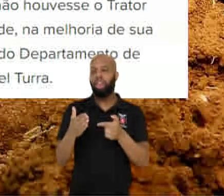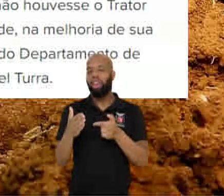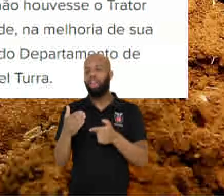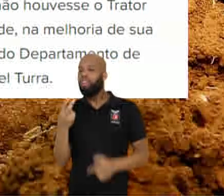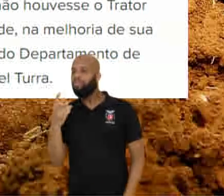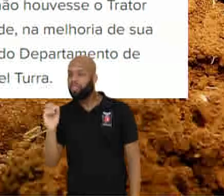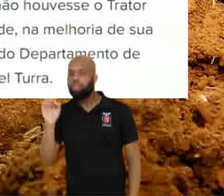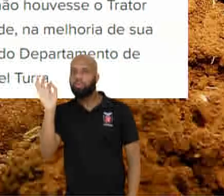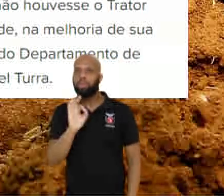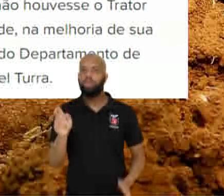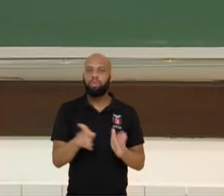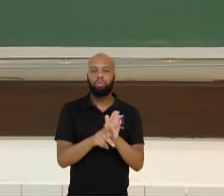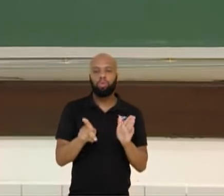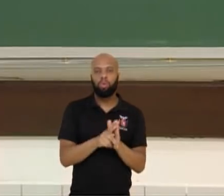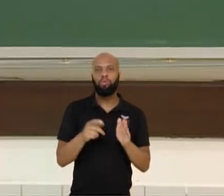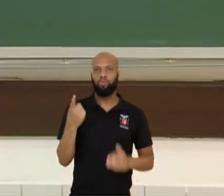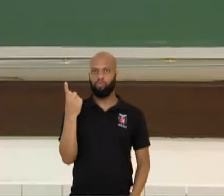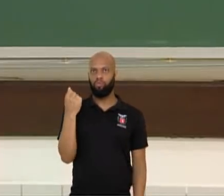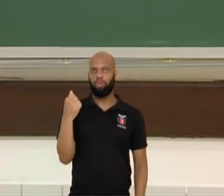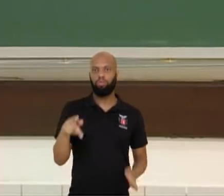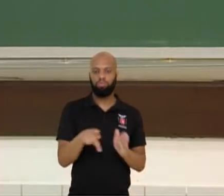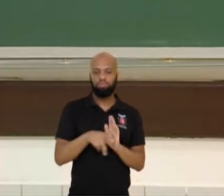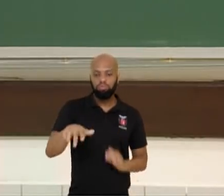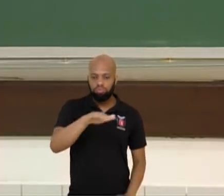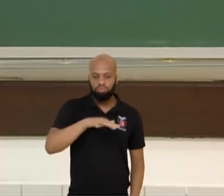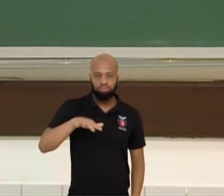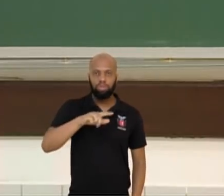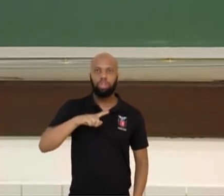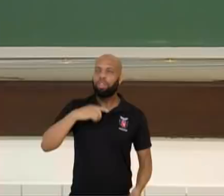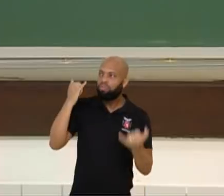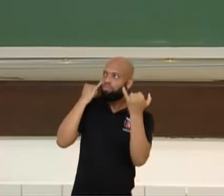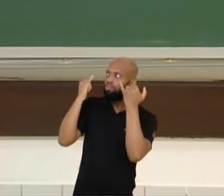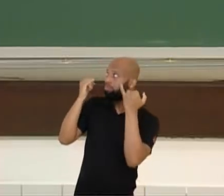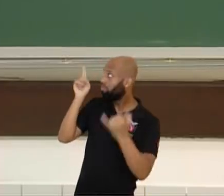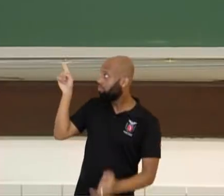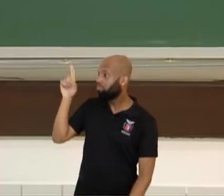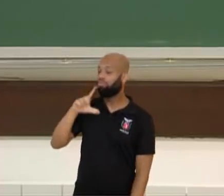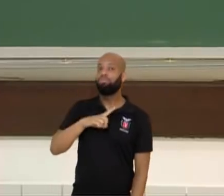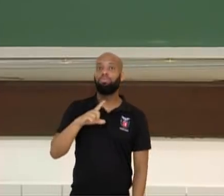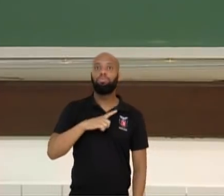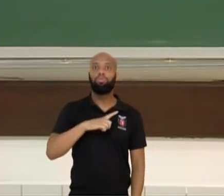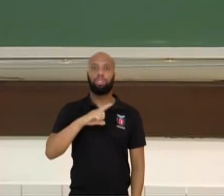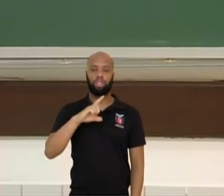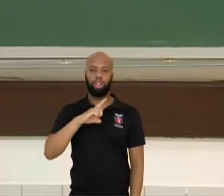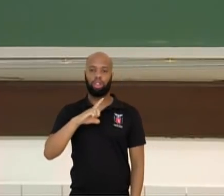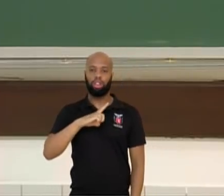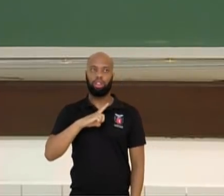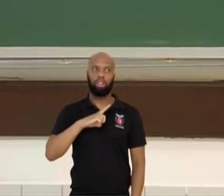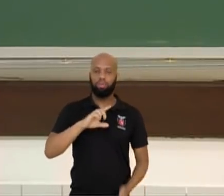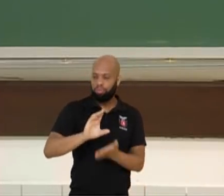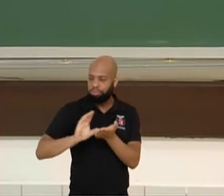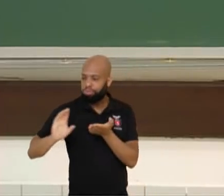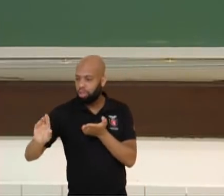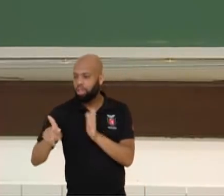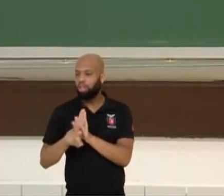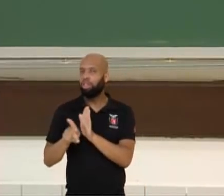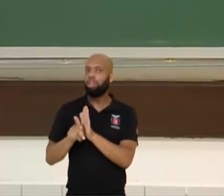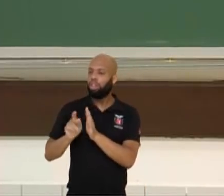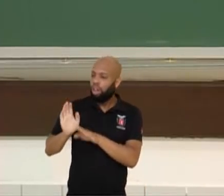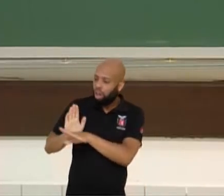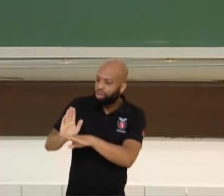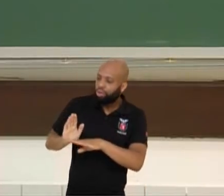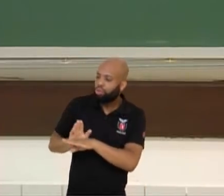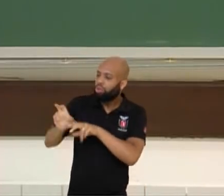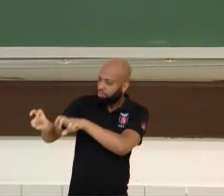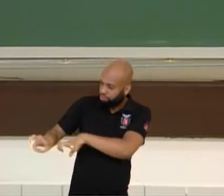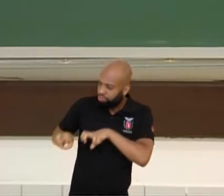de mercado. Então, aqui está falando essa notícia, né, desse programa, o Trator Solidário, que ajuda os